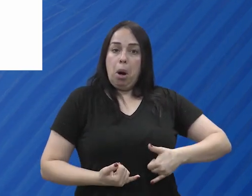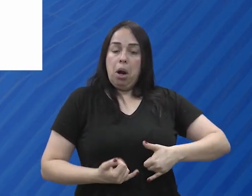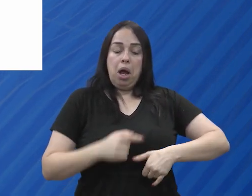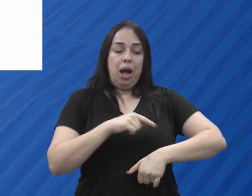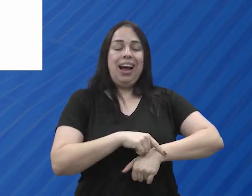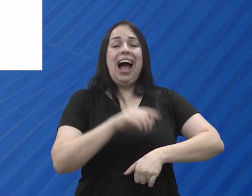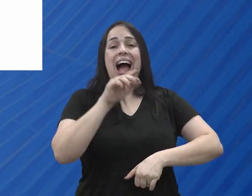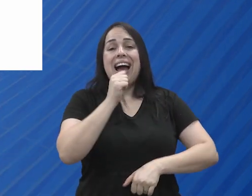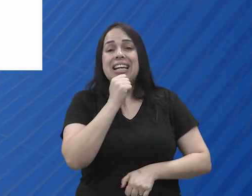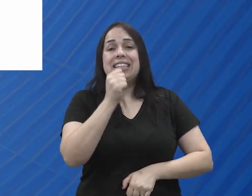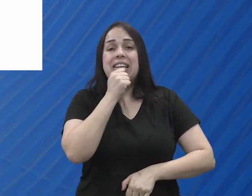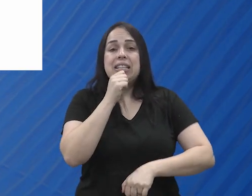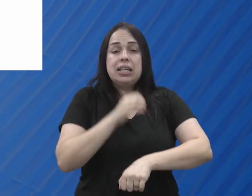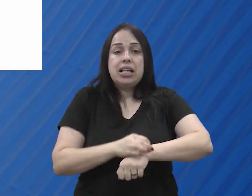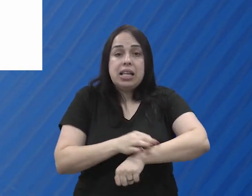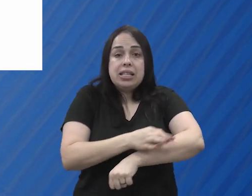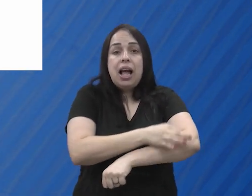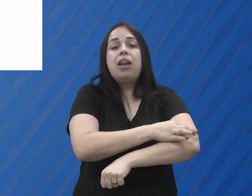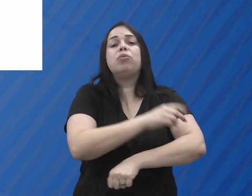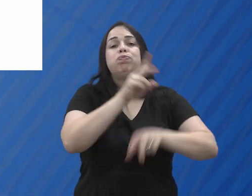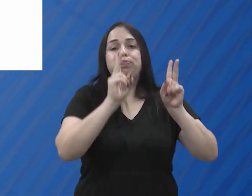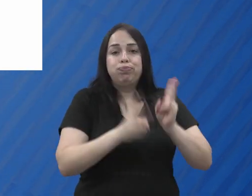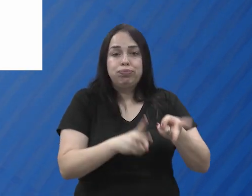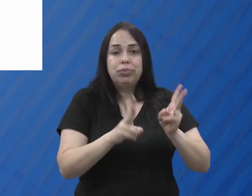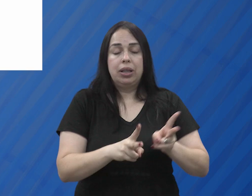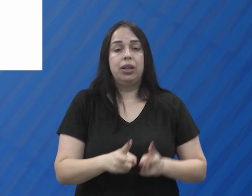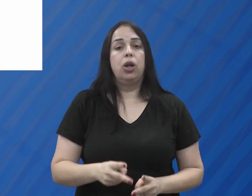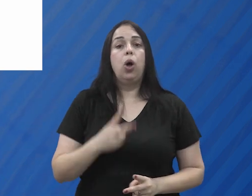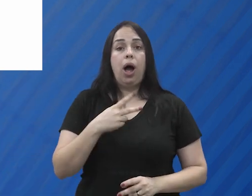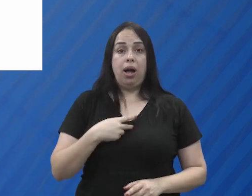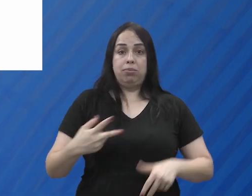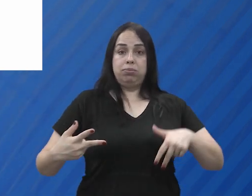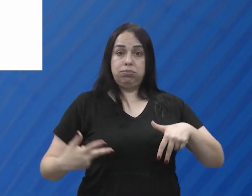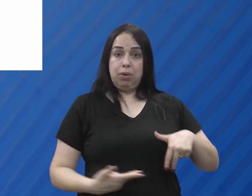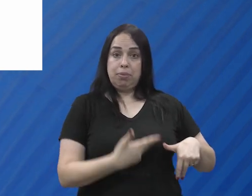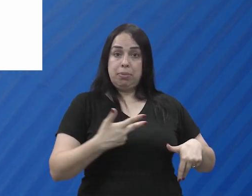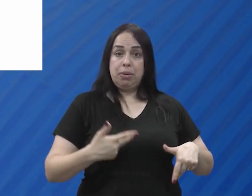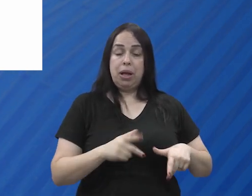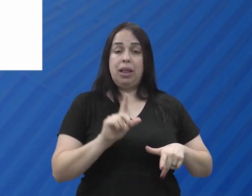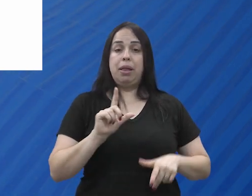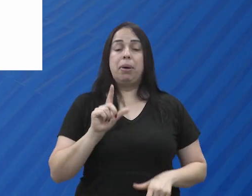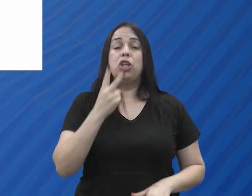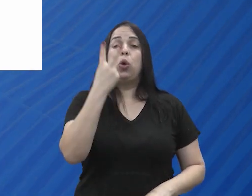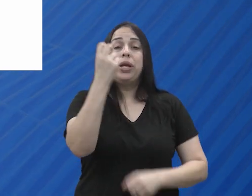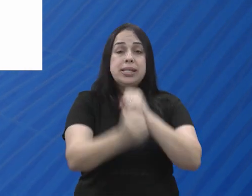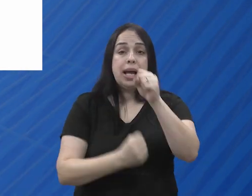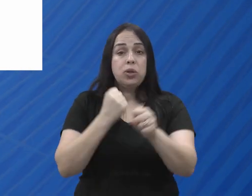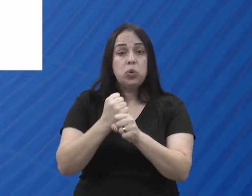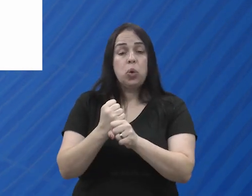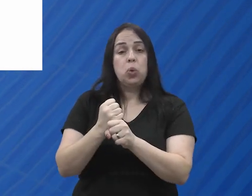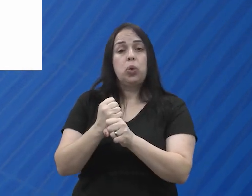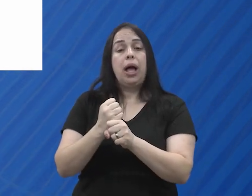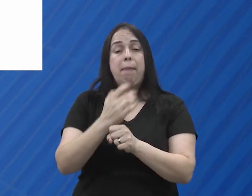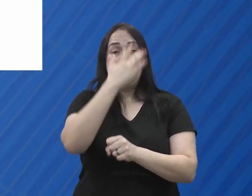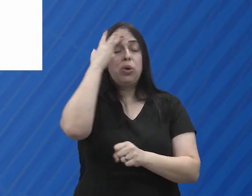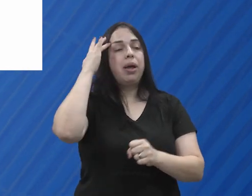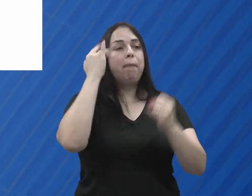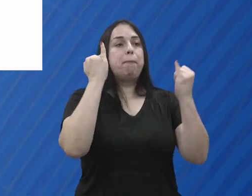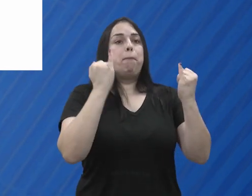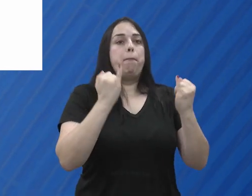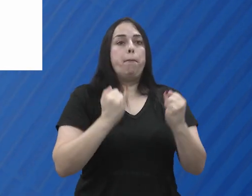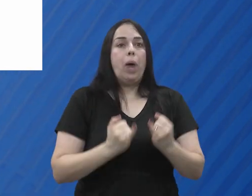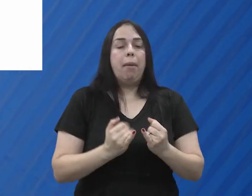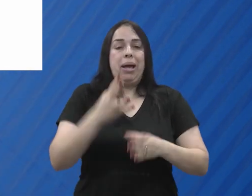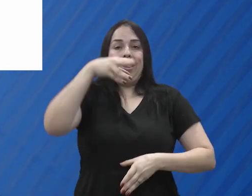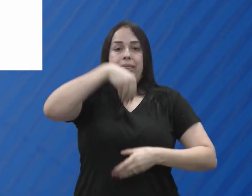das células gordurosas. 2 anos depois dos participantes da pesquisa terem emagrecido bastante, as